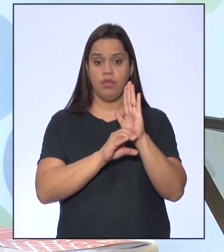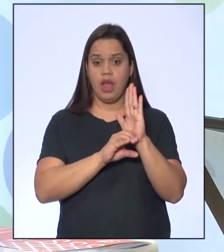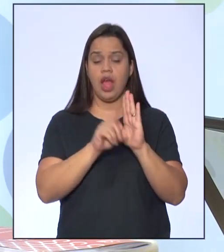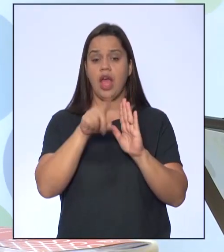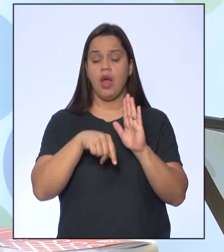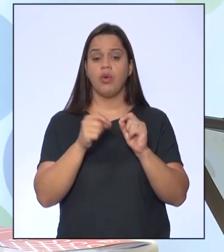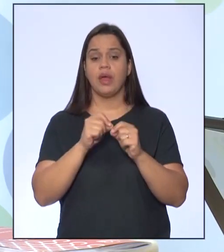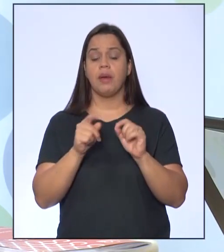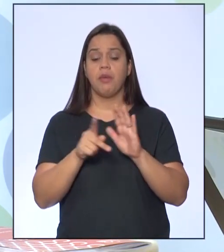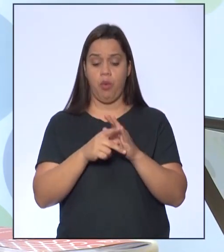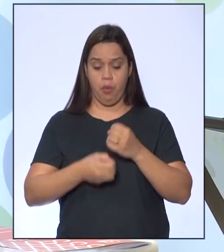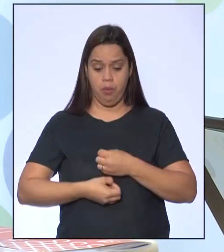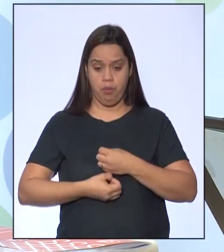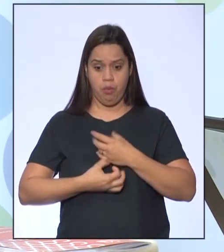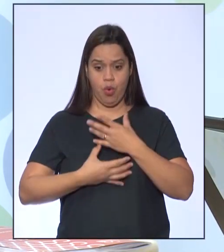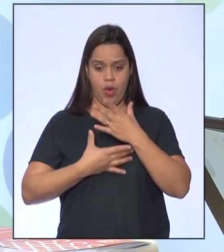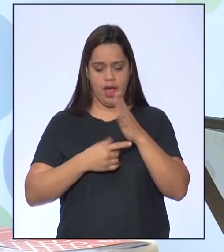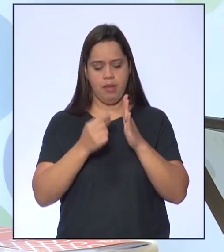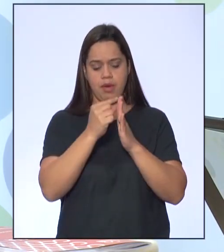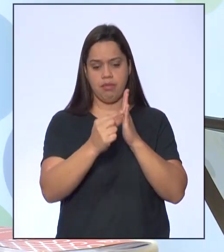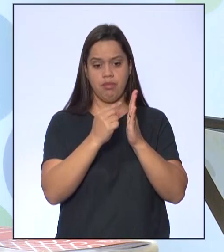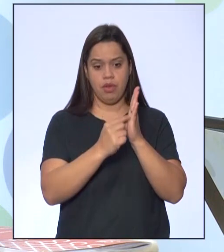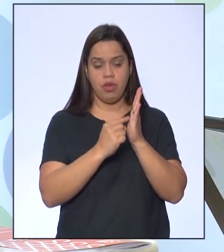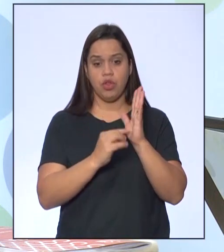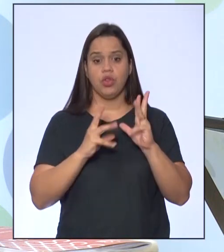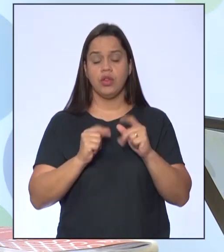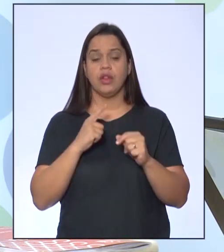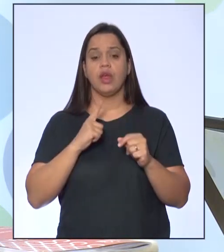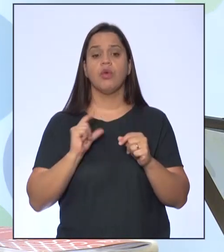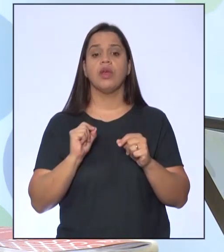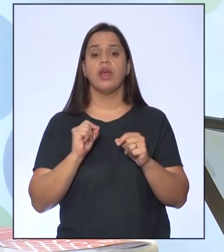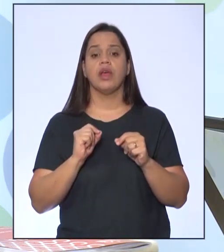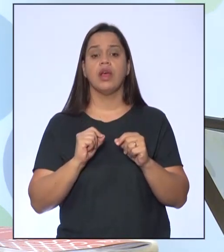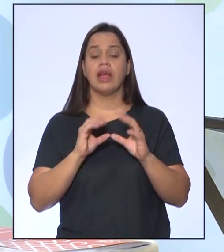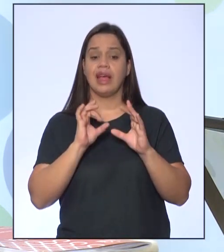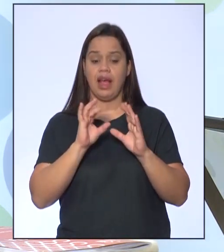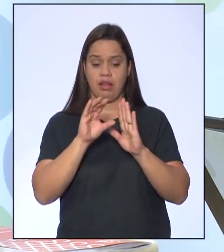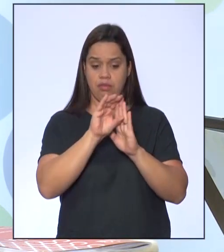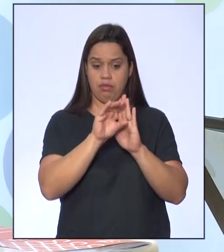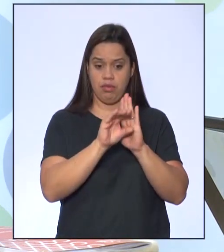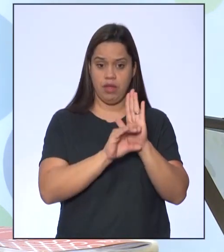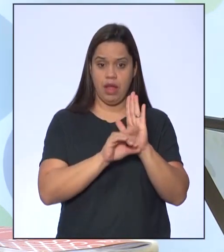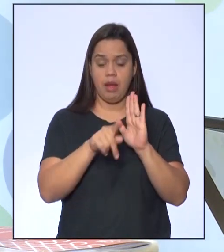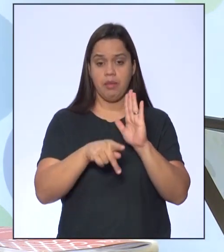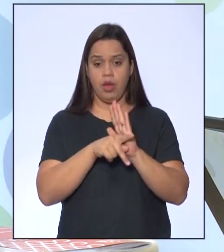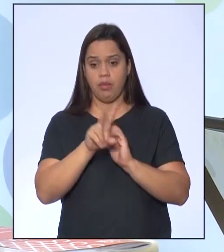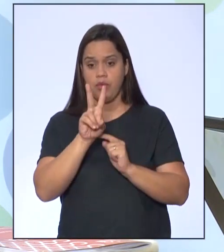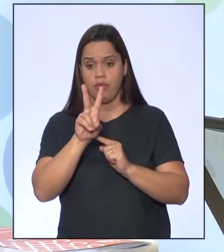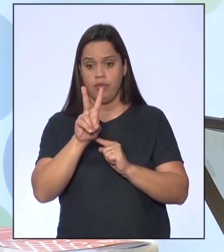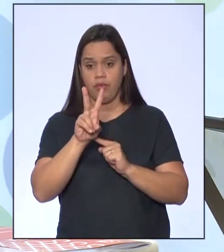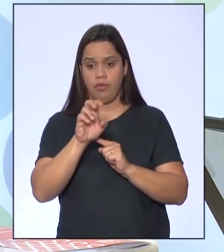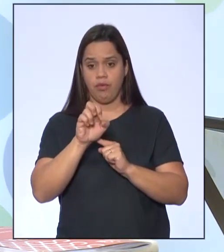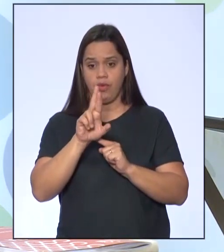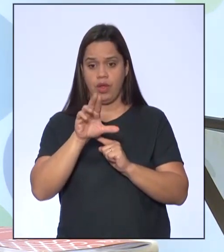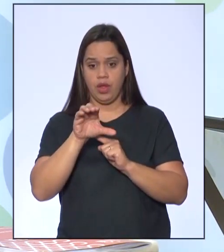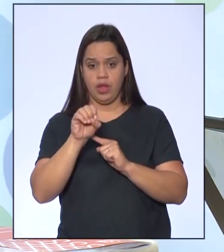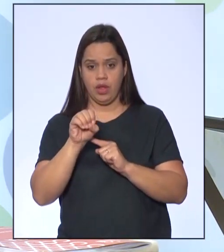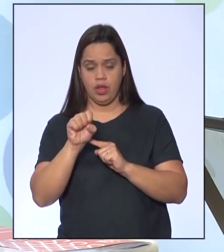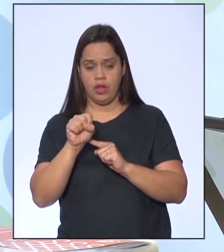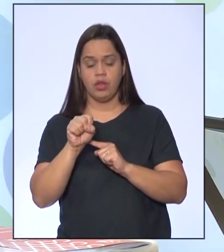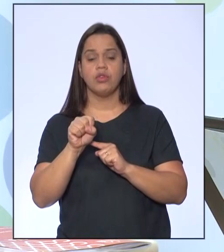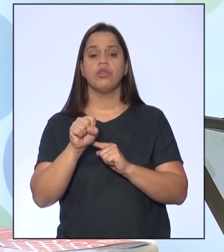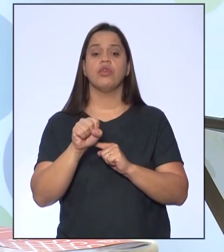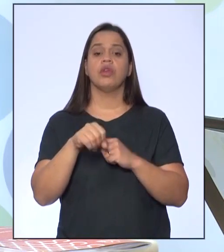do poema, que nós vamos ter o quê? O conjunto, cada linha do poema é um verso, tá bom? Temos o conjunto